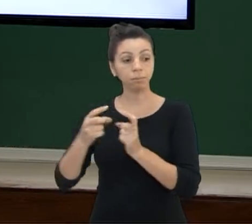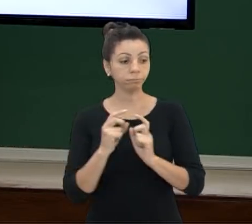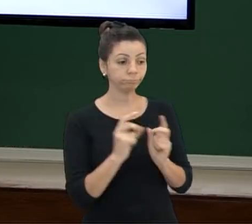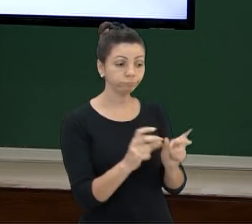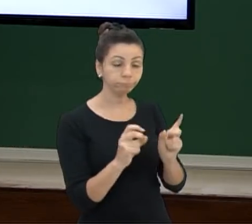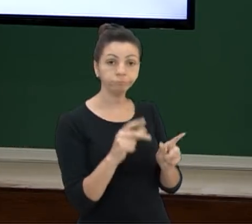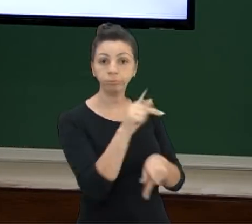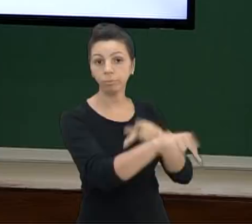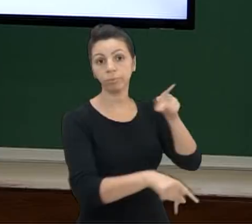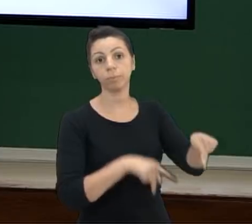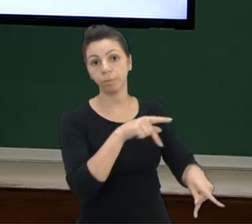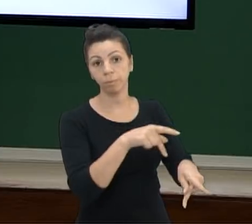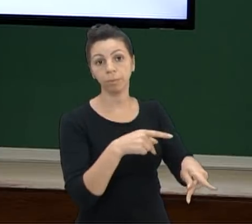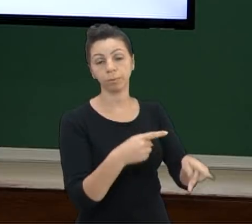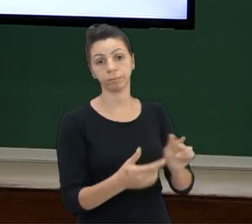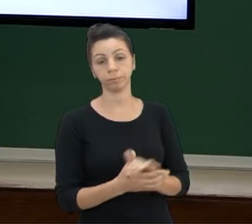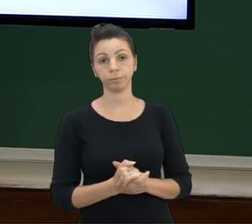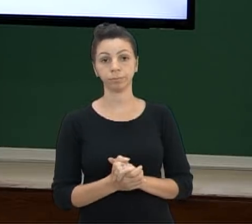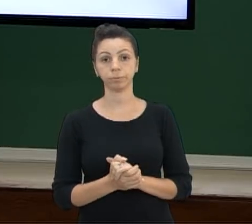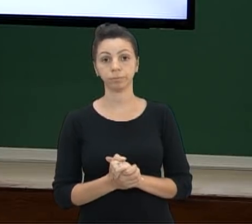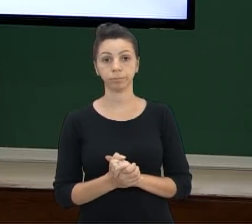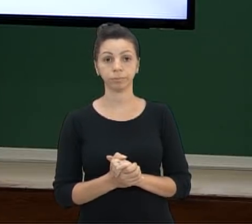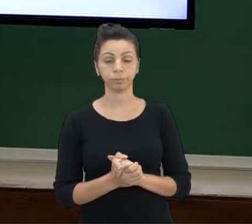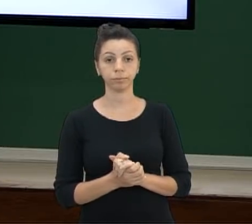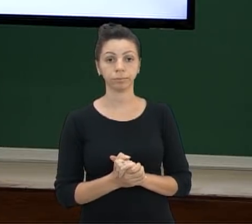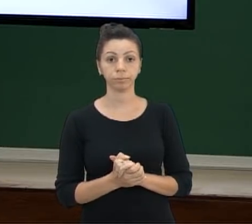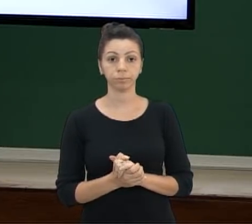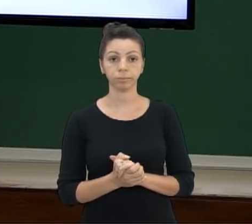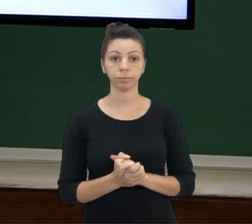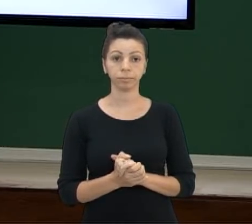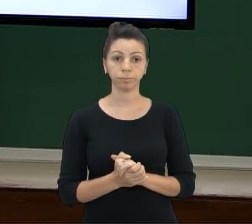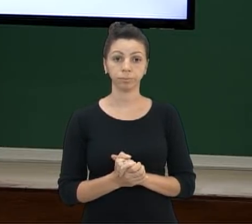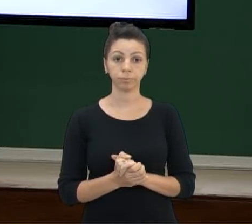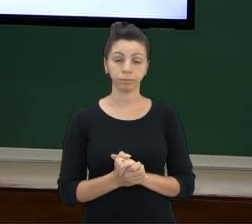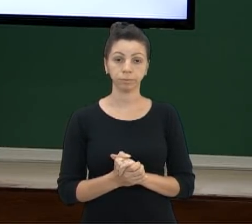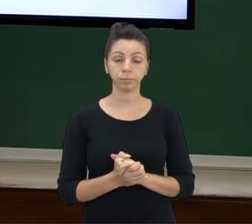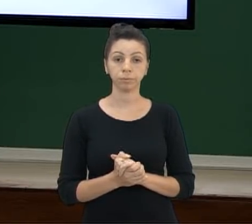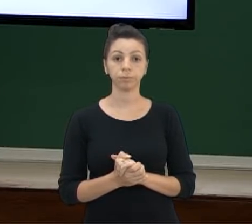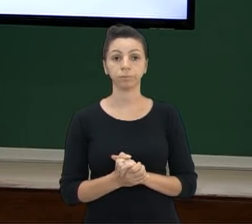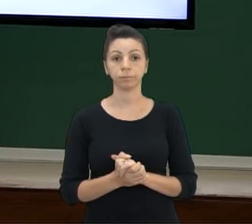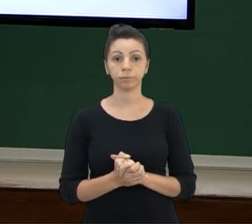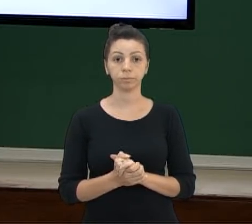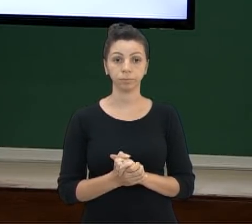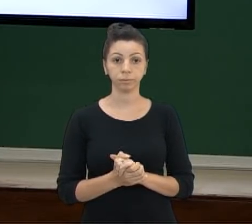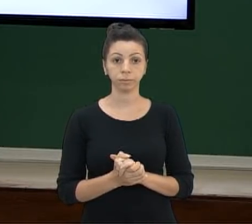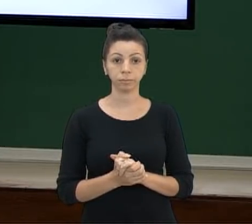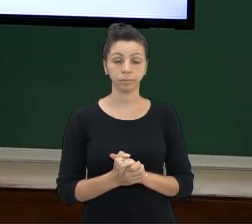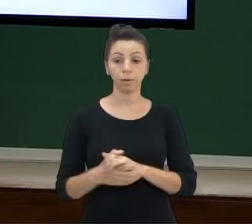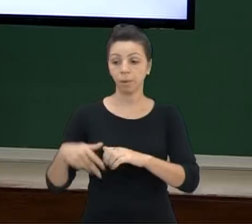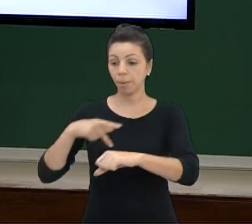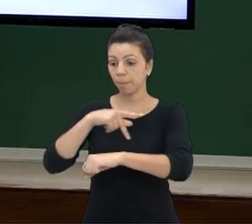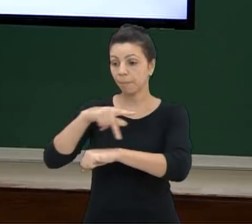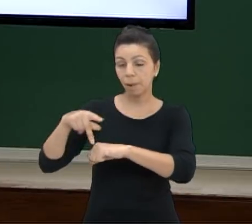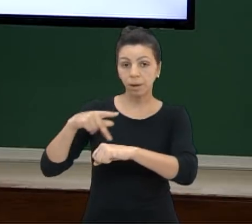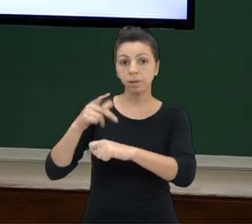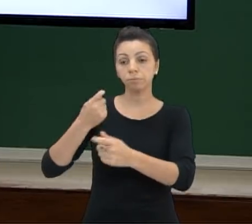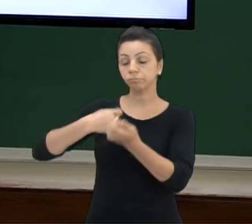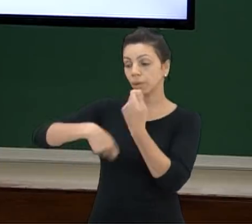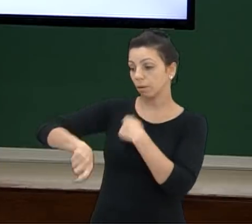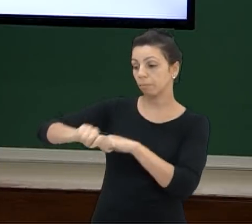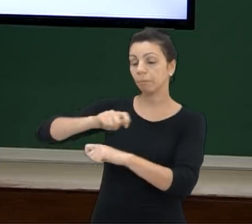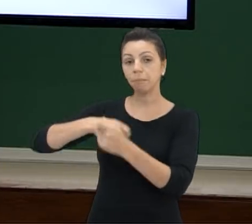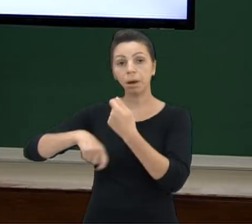o constante comércio ocorrendo entre países, entre empresários dos países vizinhos com